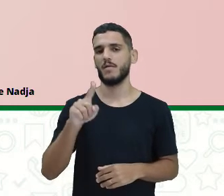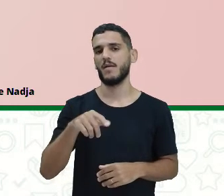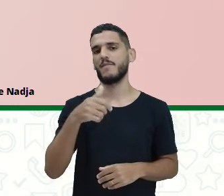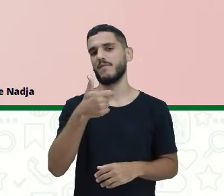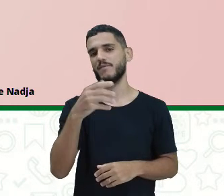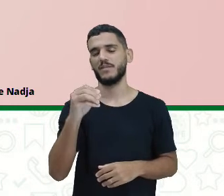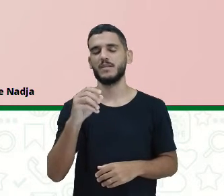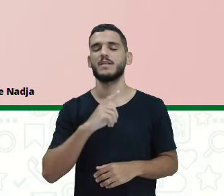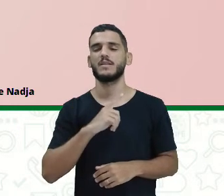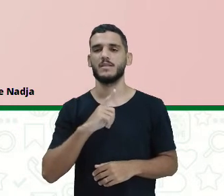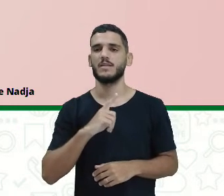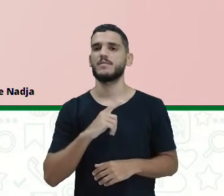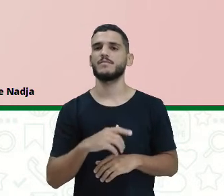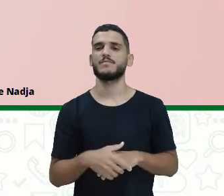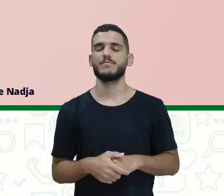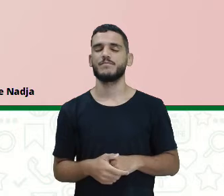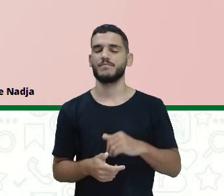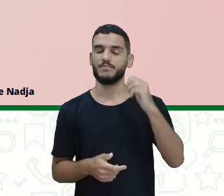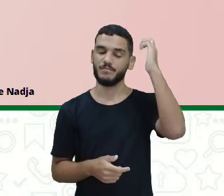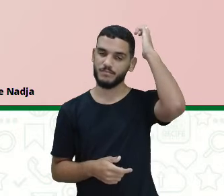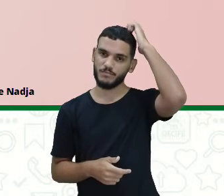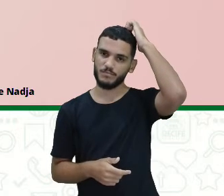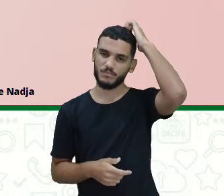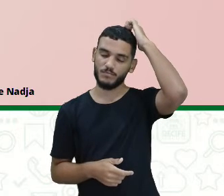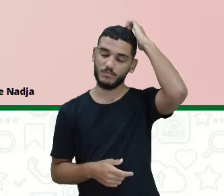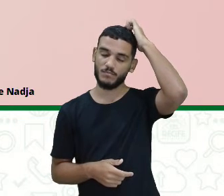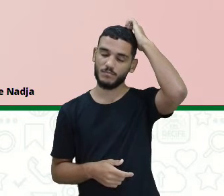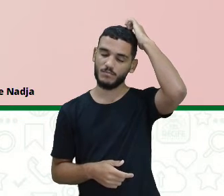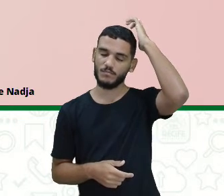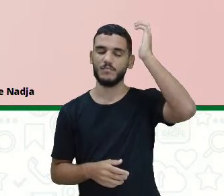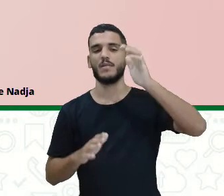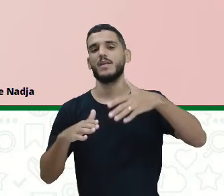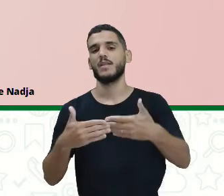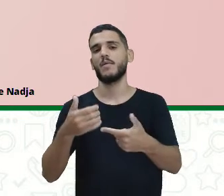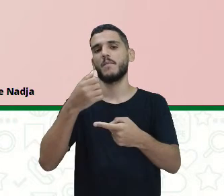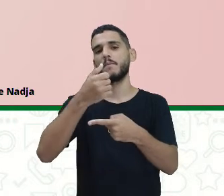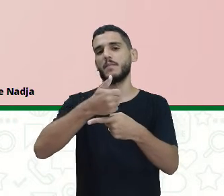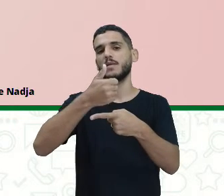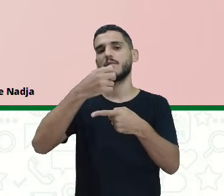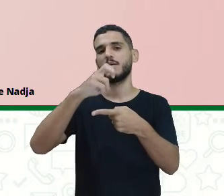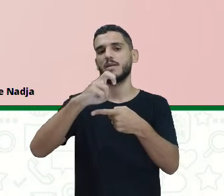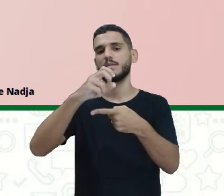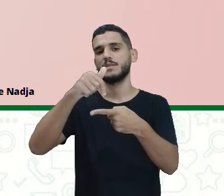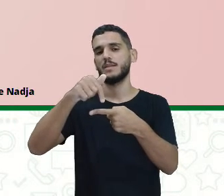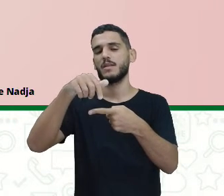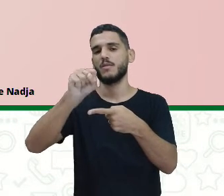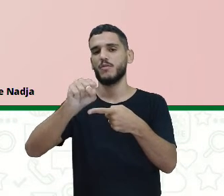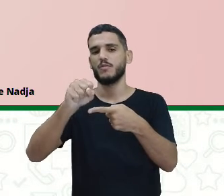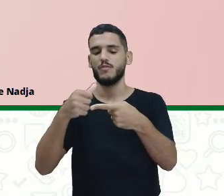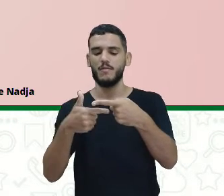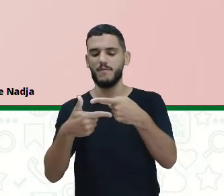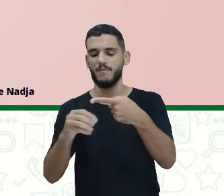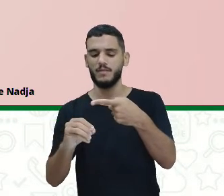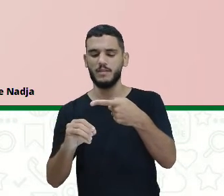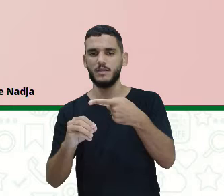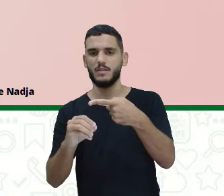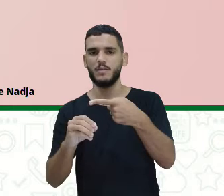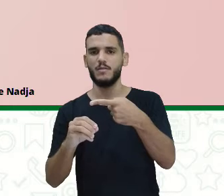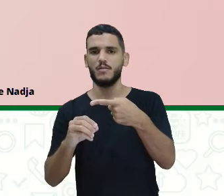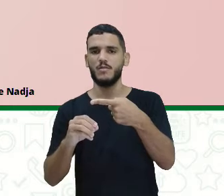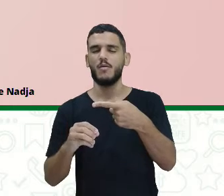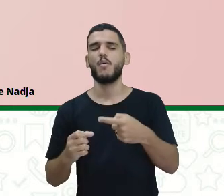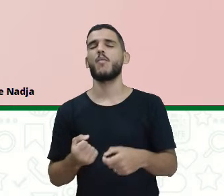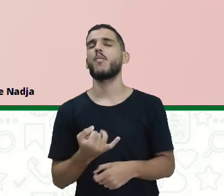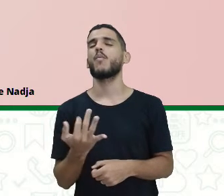tenho ali, tá certo? Então, eu vou dividir 1.578 por 20. E quanto vai me dar